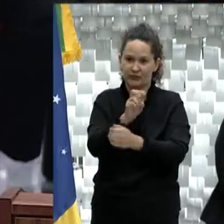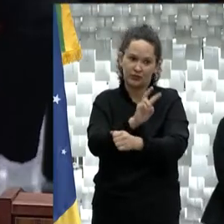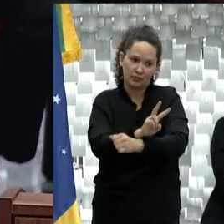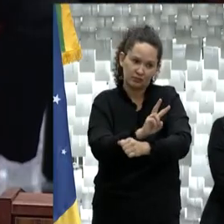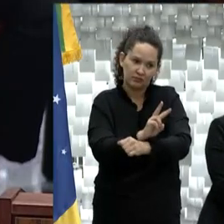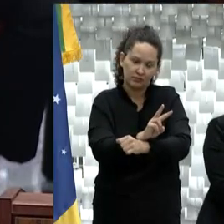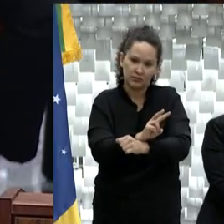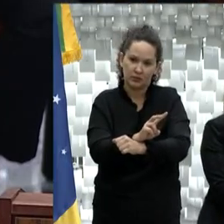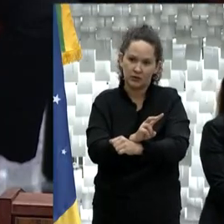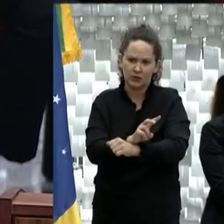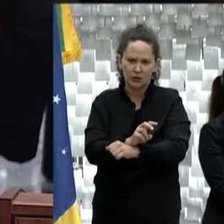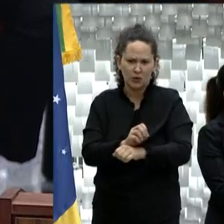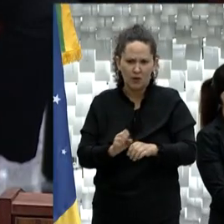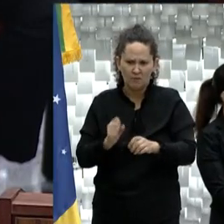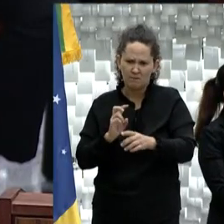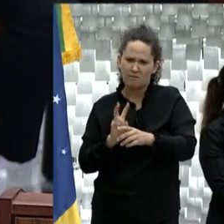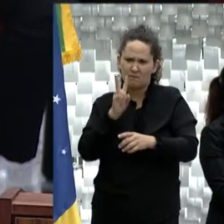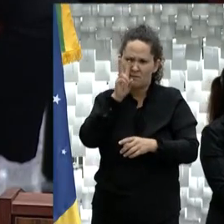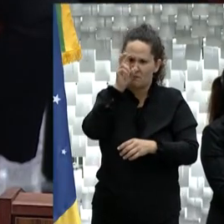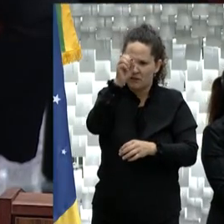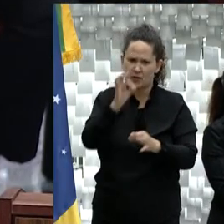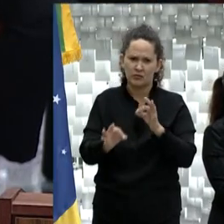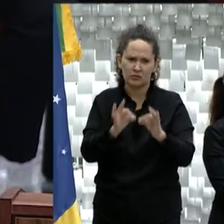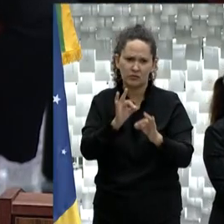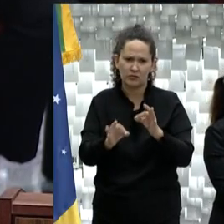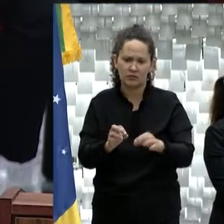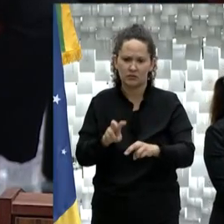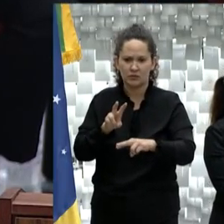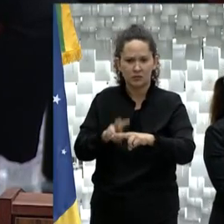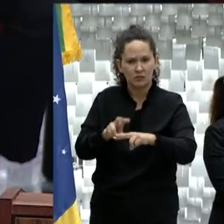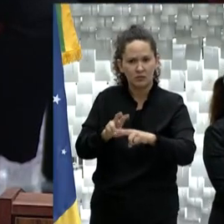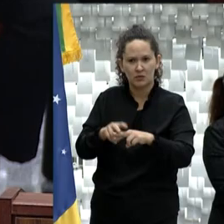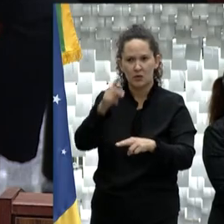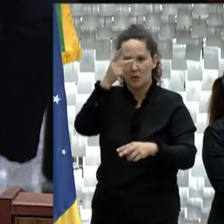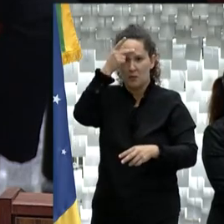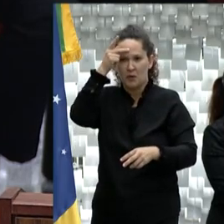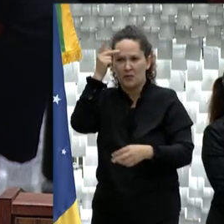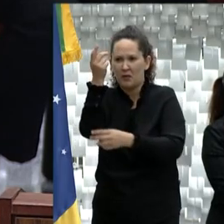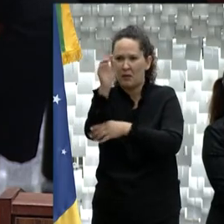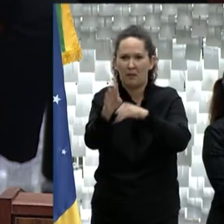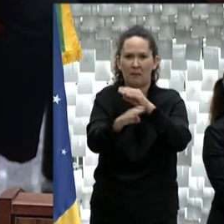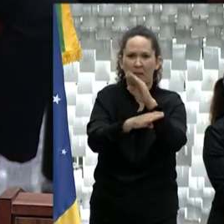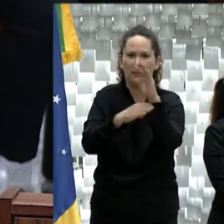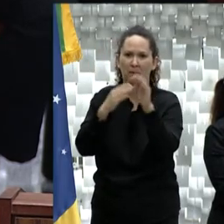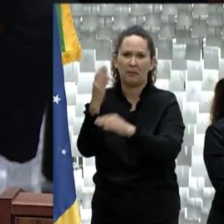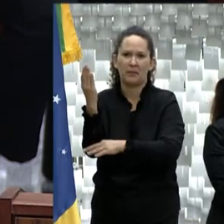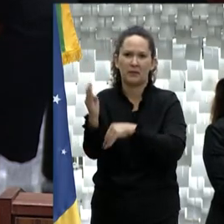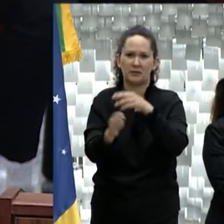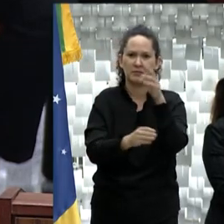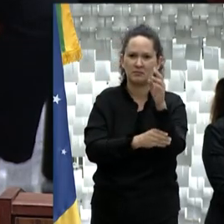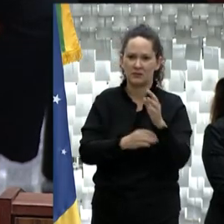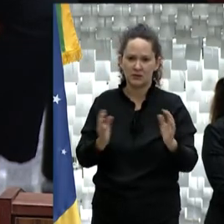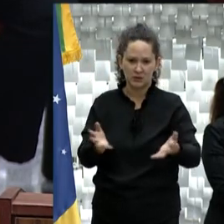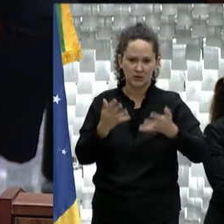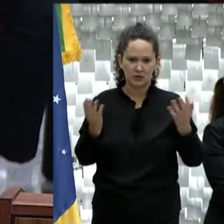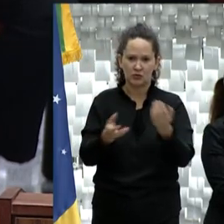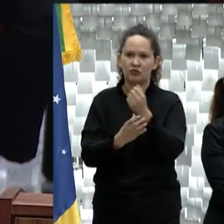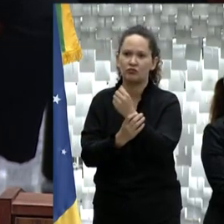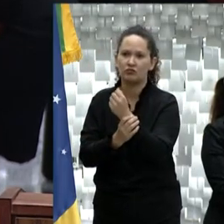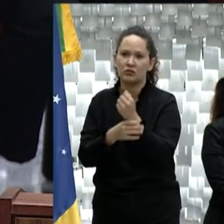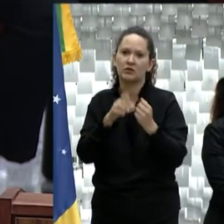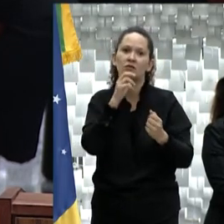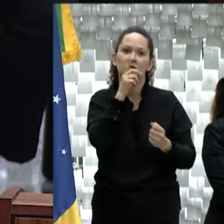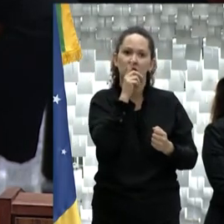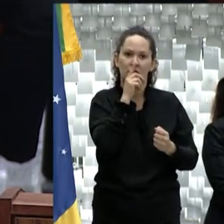Uma sólida jurisprudência condena desmatadores, impõe reparações e promove a proteção da